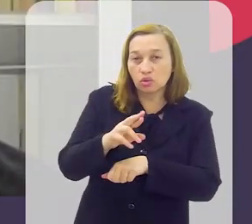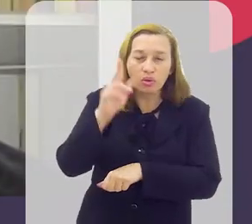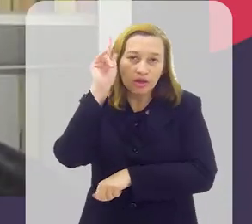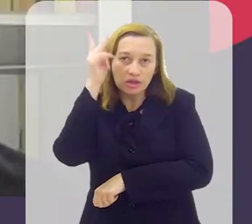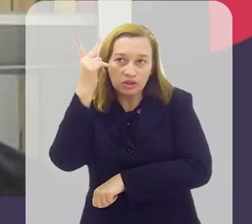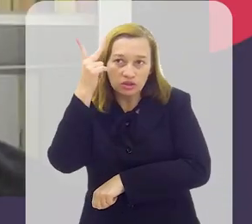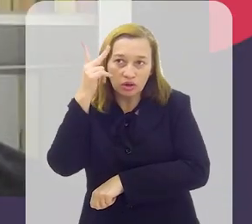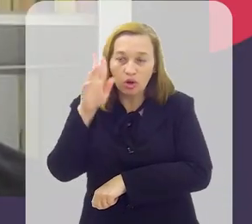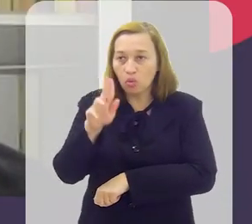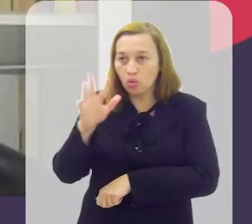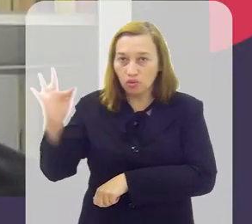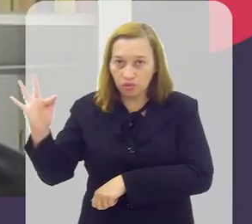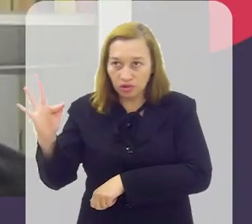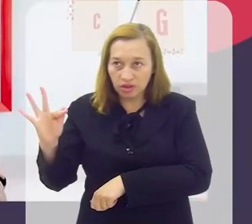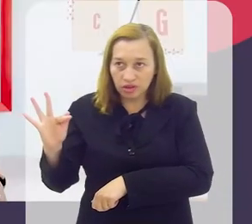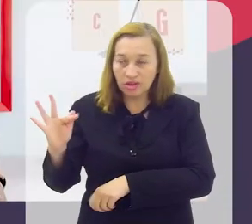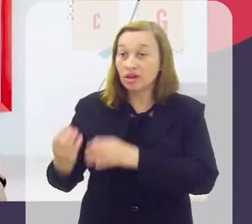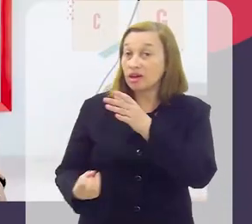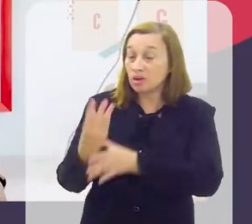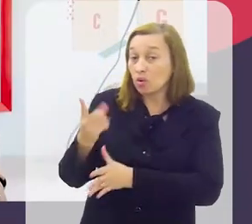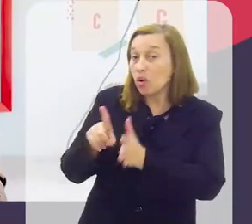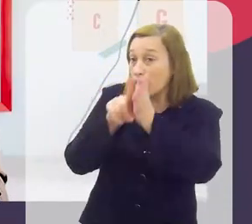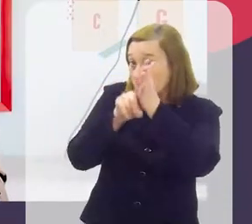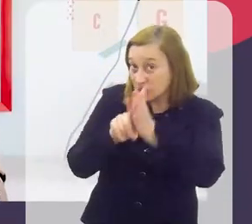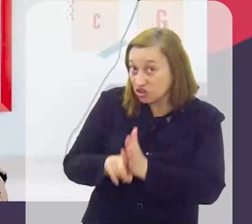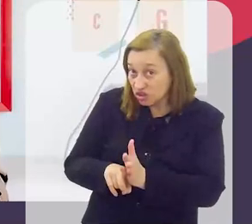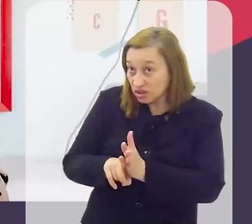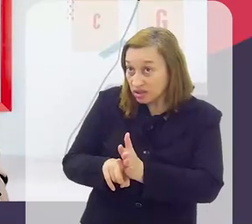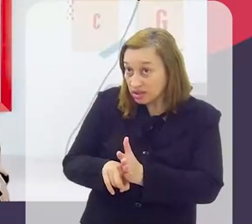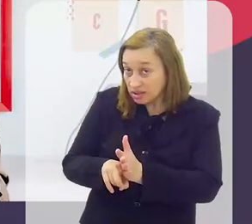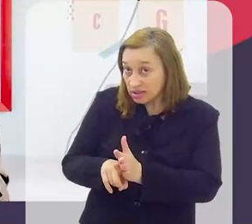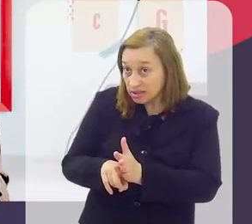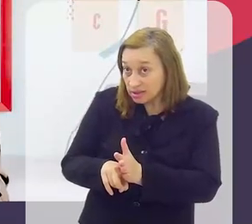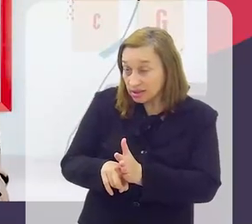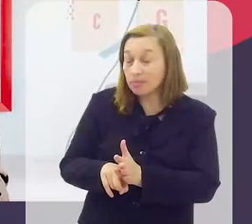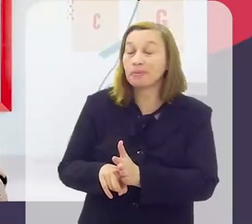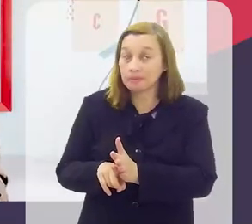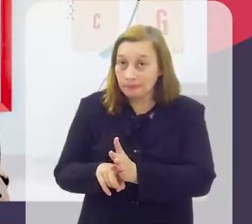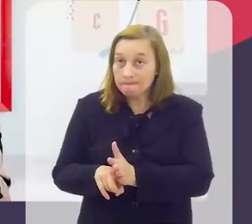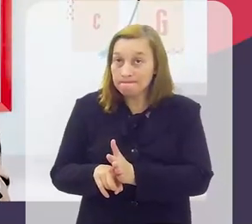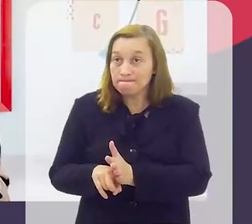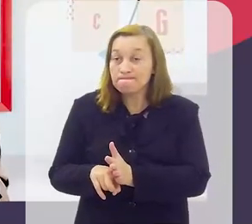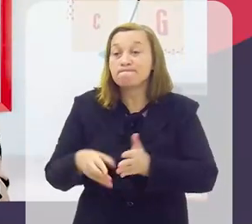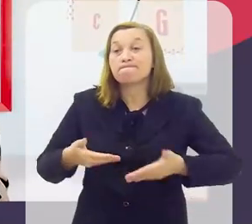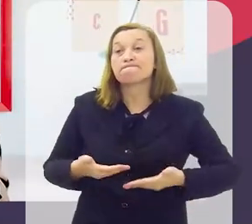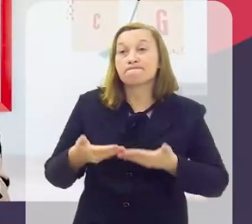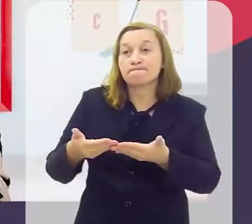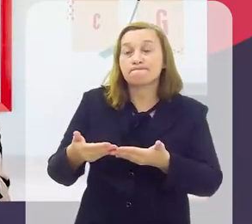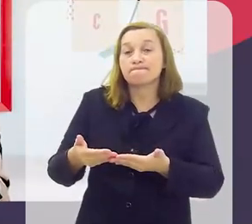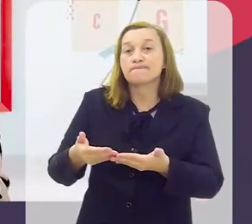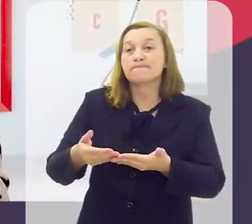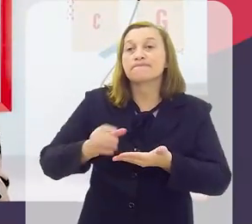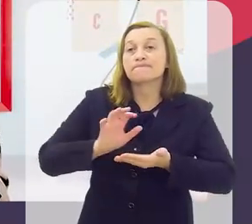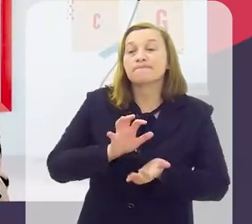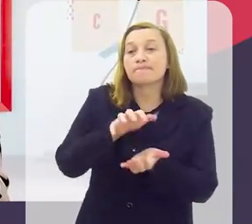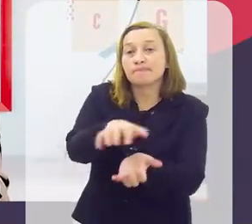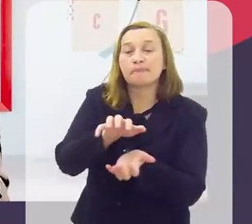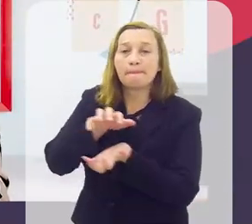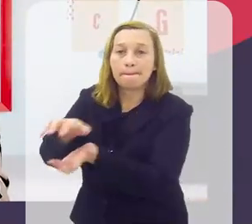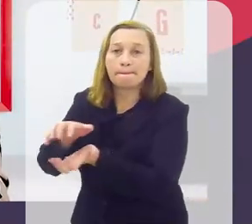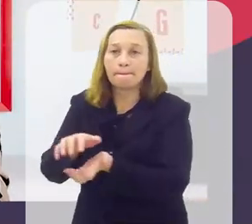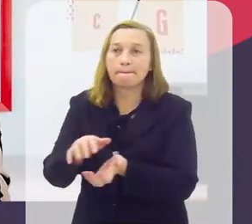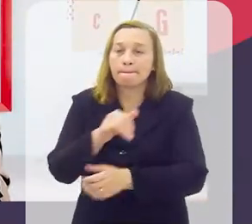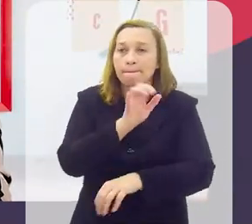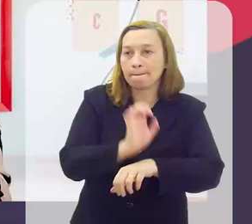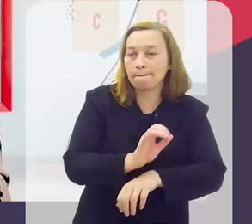em História pela UF, ele que é autor da pesquisa, que fez essa pesquisa, né, com os entregadores por aplicativo aqui no